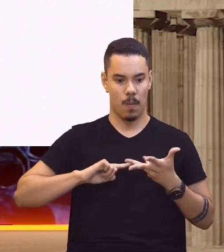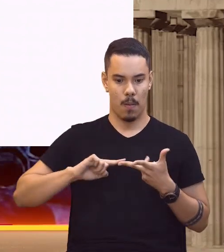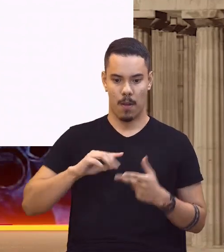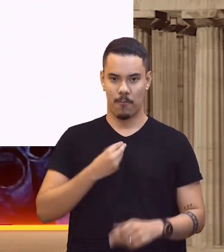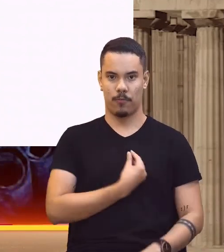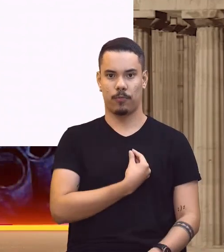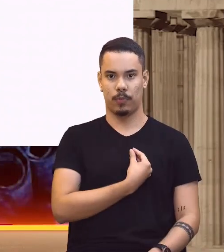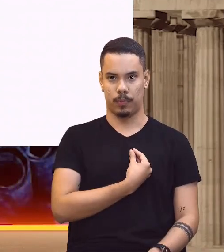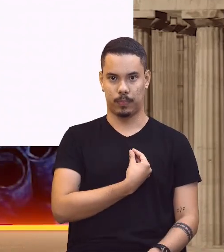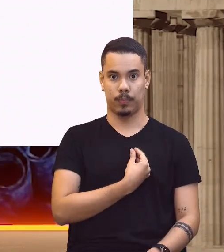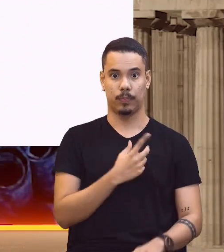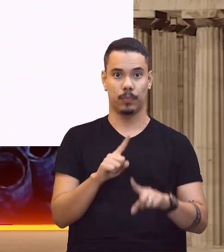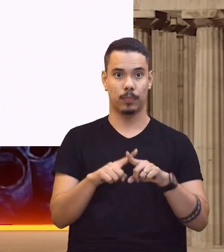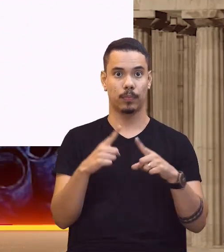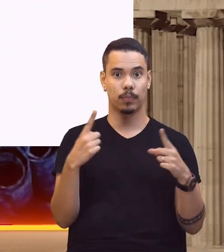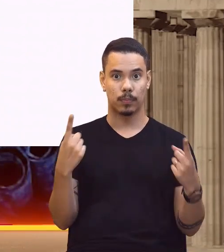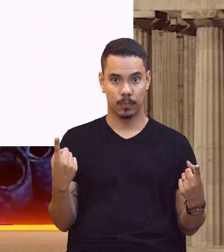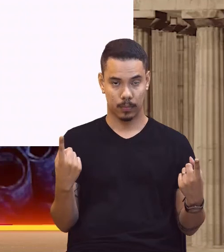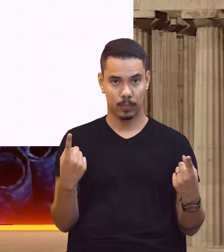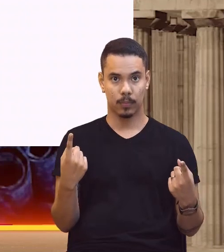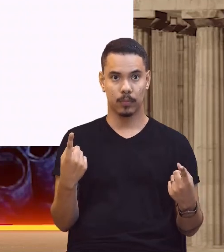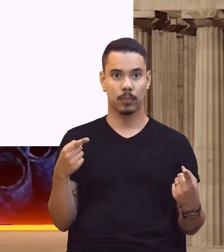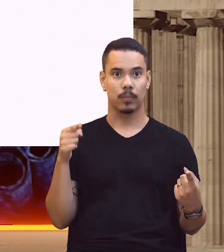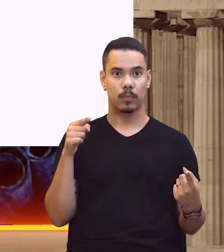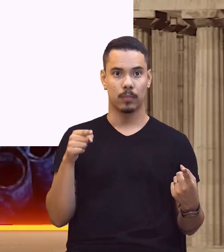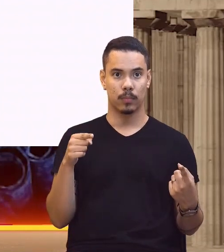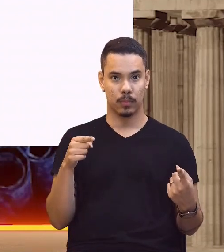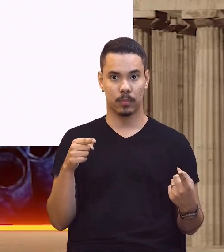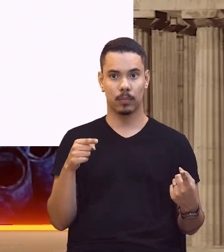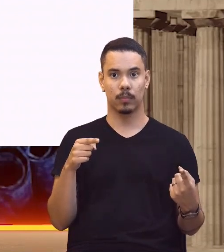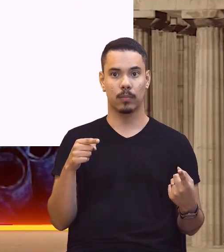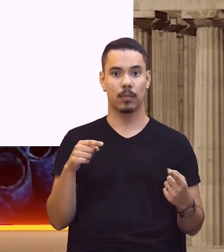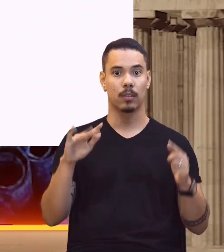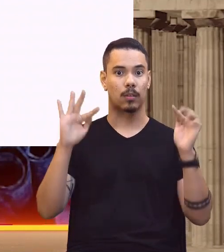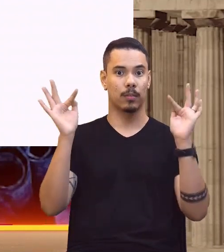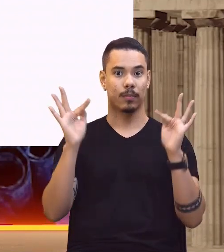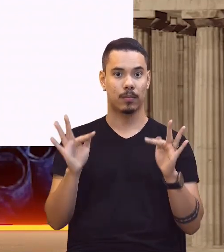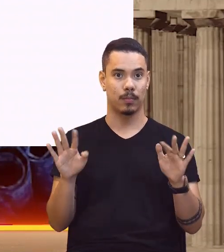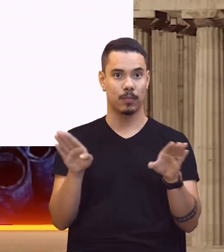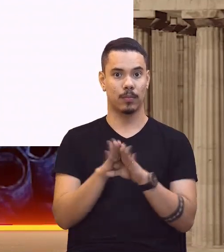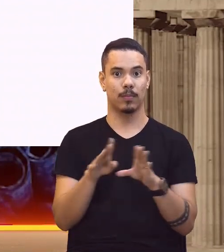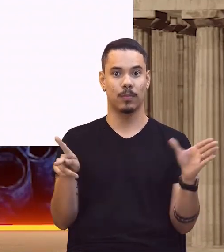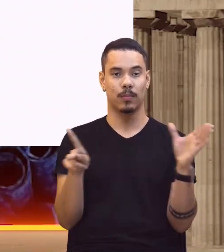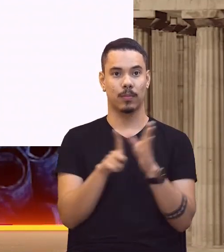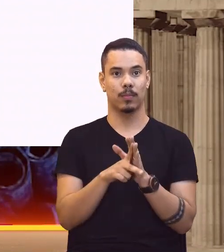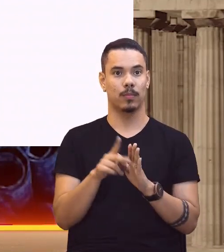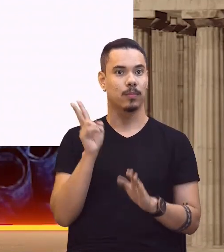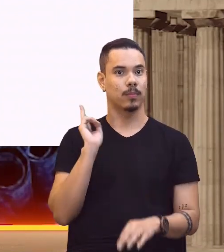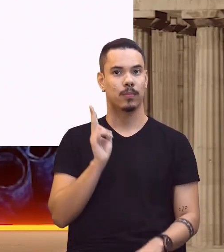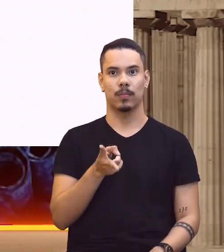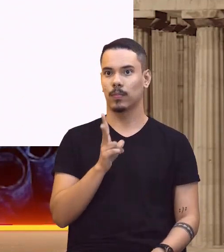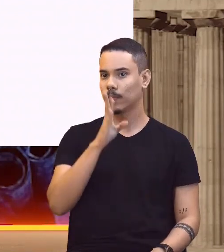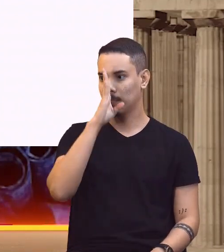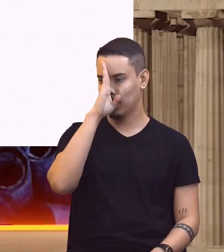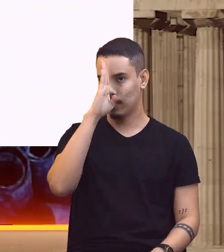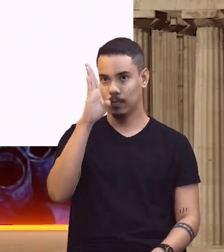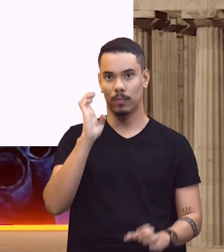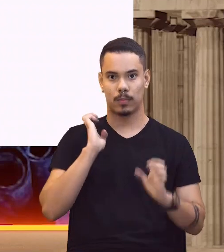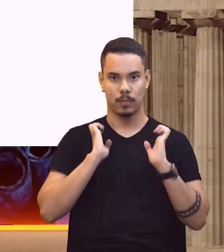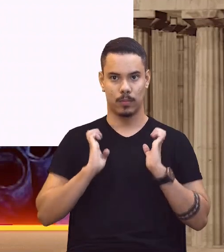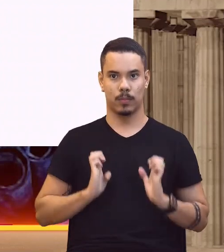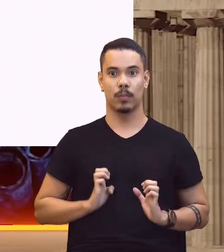vida. Só que prazeres esses, felicidade essa, pautada sempre em princípios éticos. Por isso que